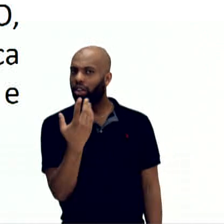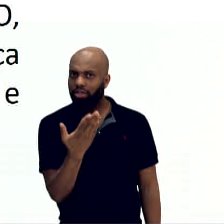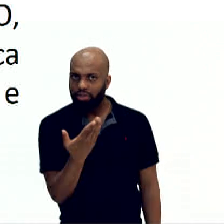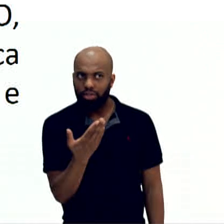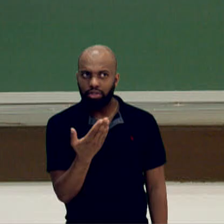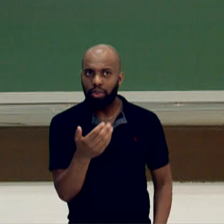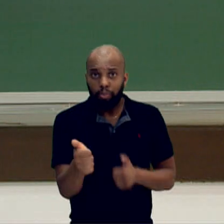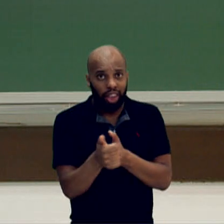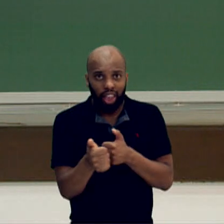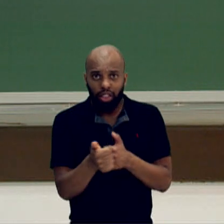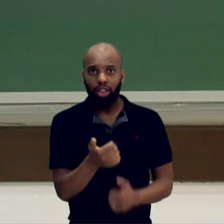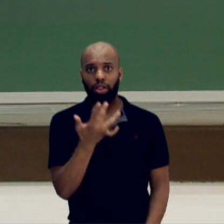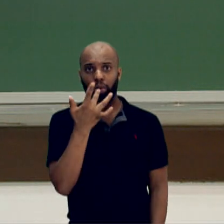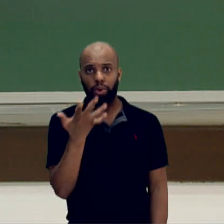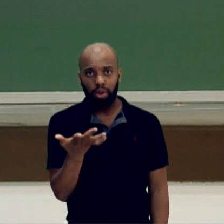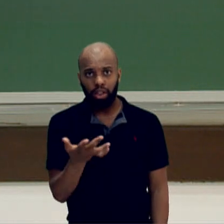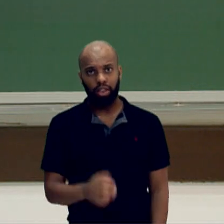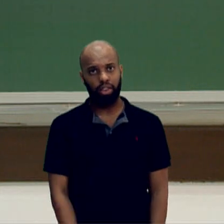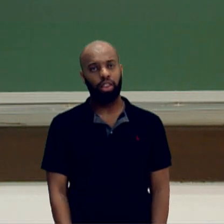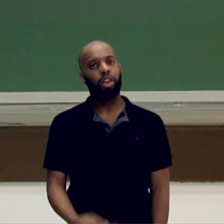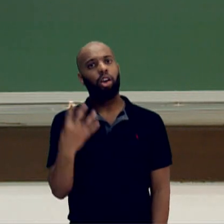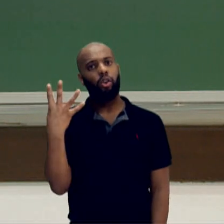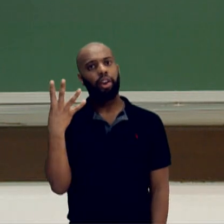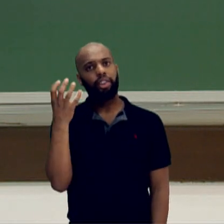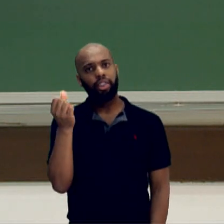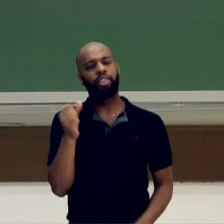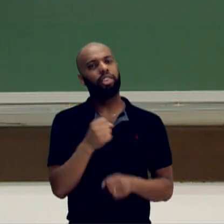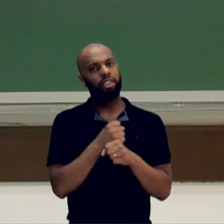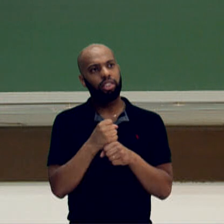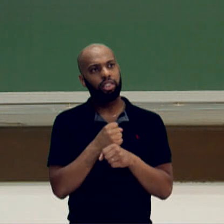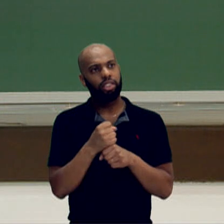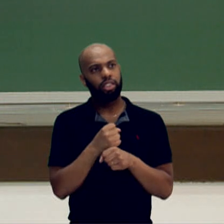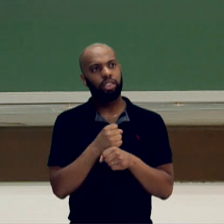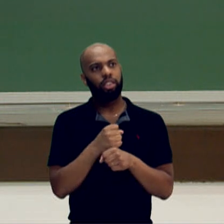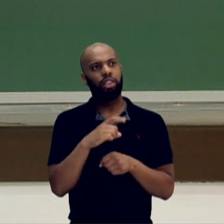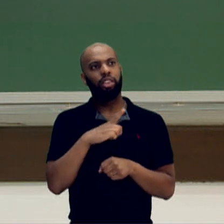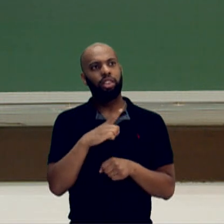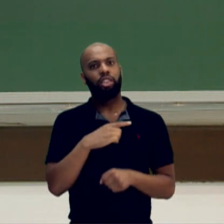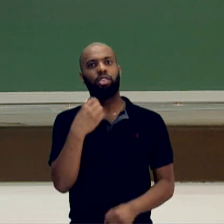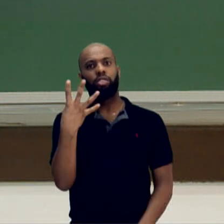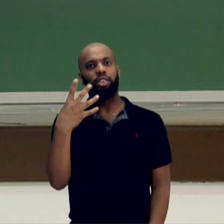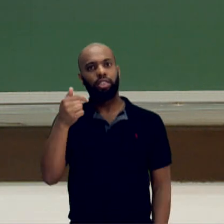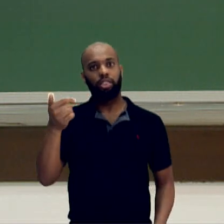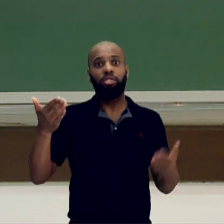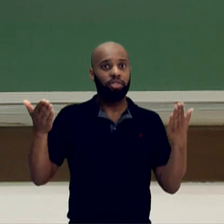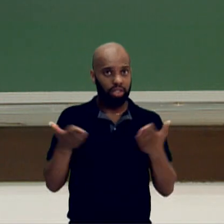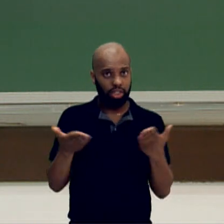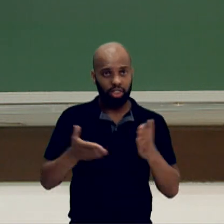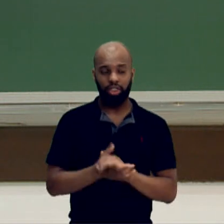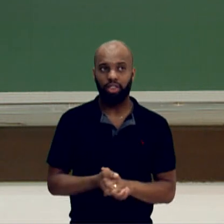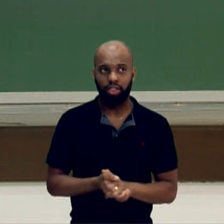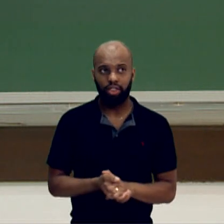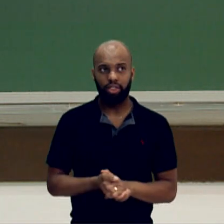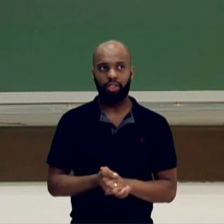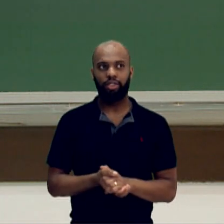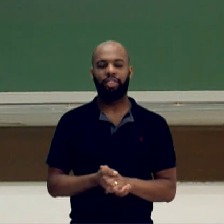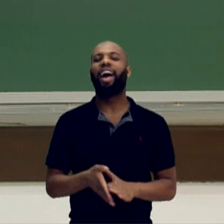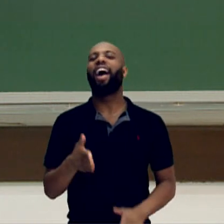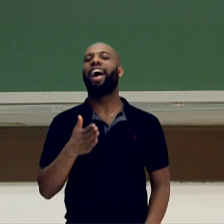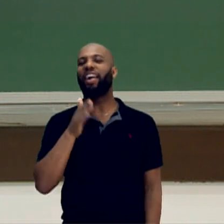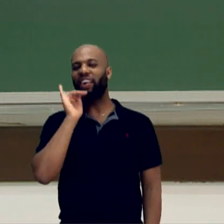ter 20 vezes 5, 100 cúbitos. Não vou ter que ficar indo de um em um, não é verdade? Muito